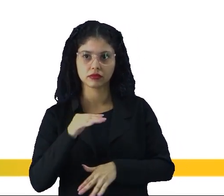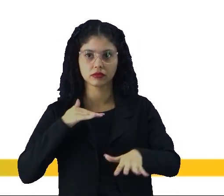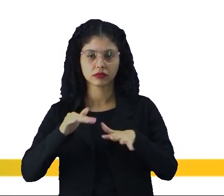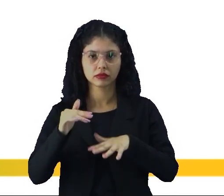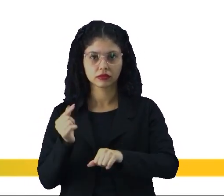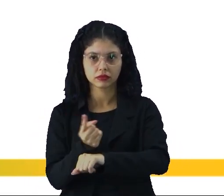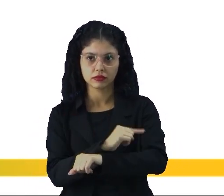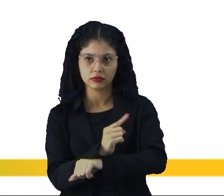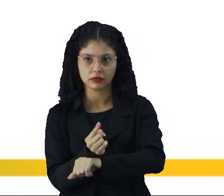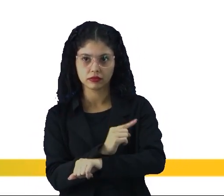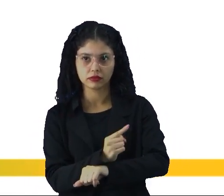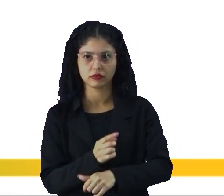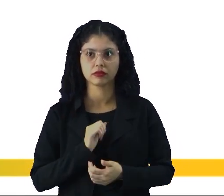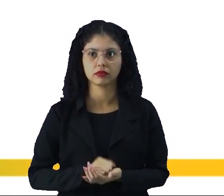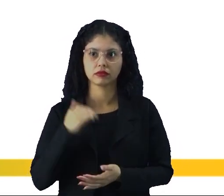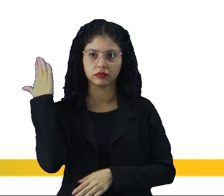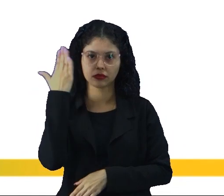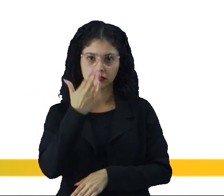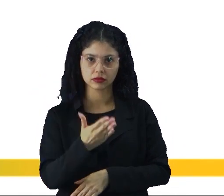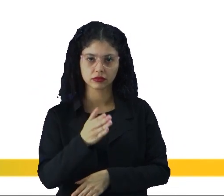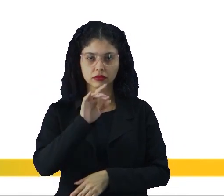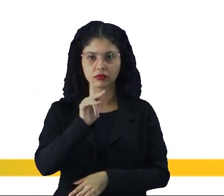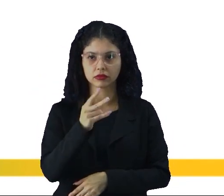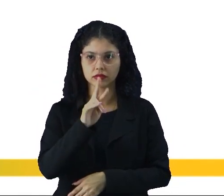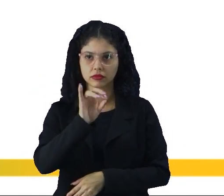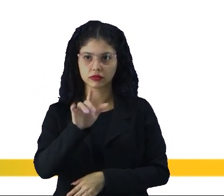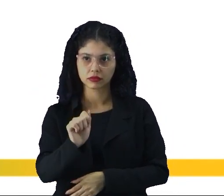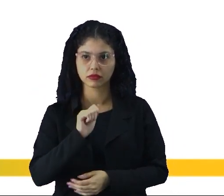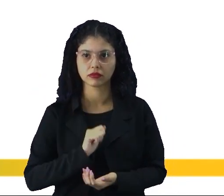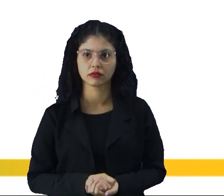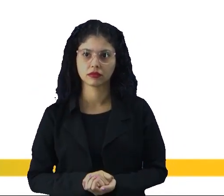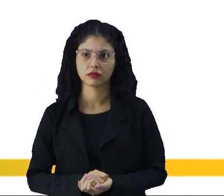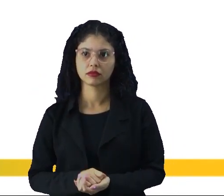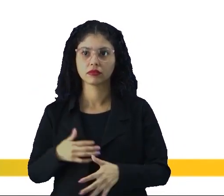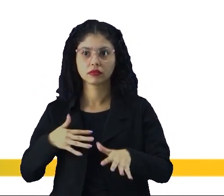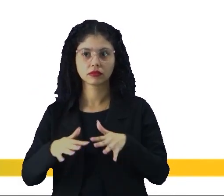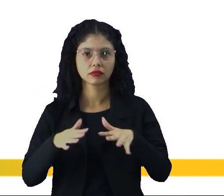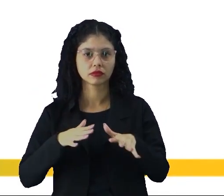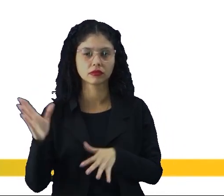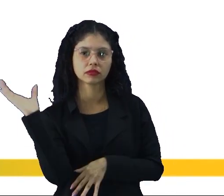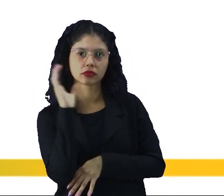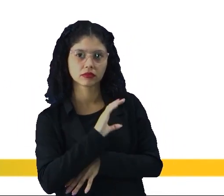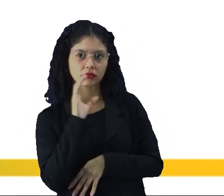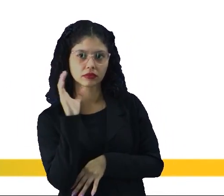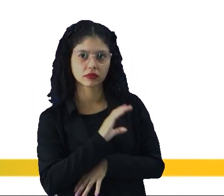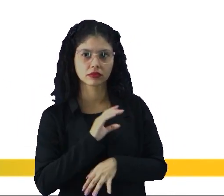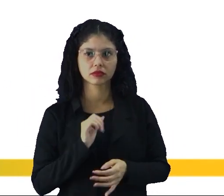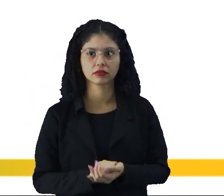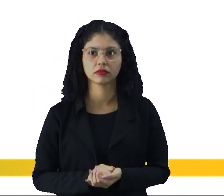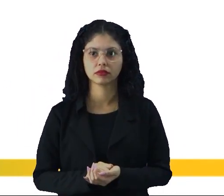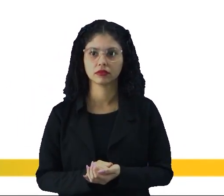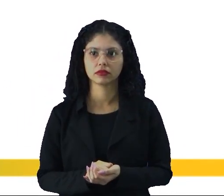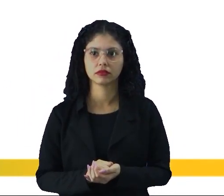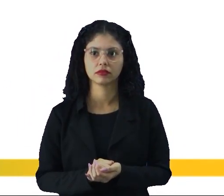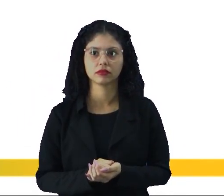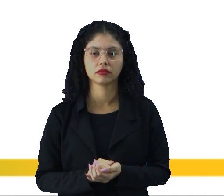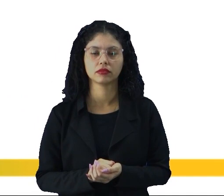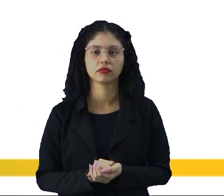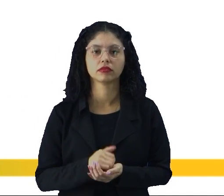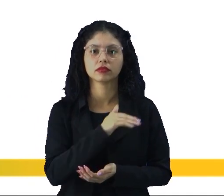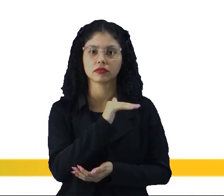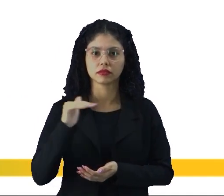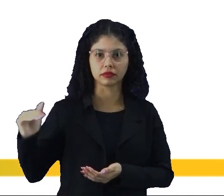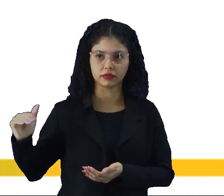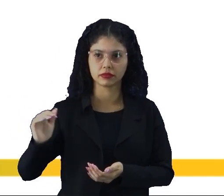de um movimento uniforme na direção horizontal e de um movimento acelerado